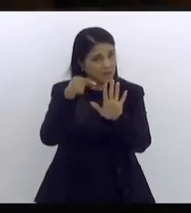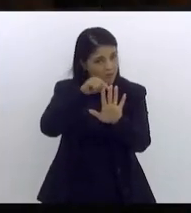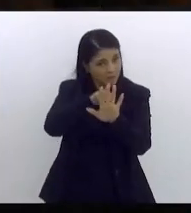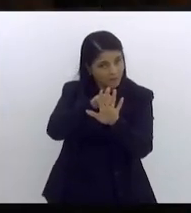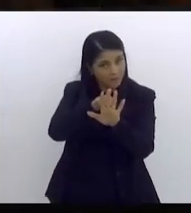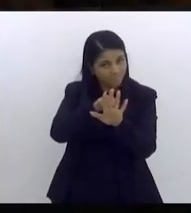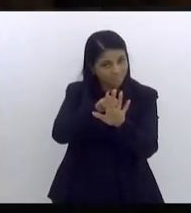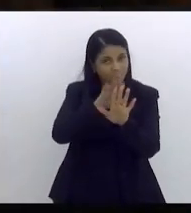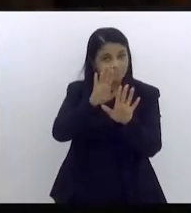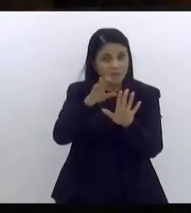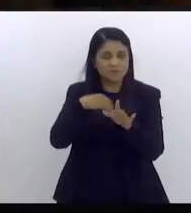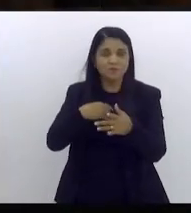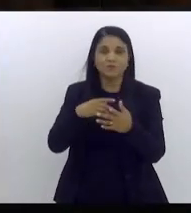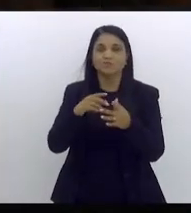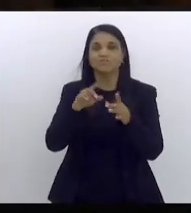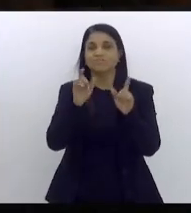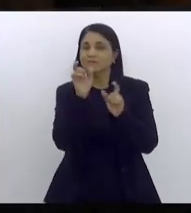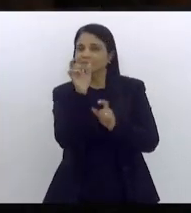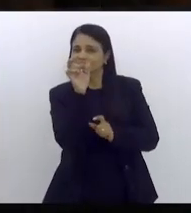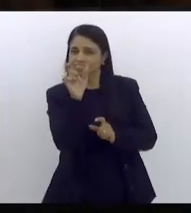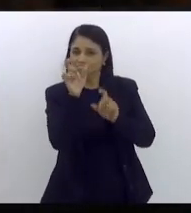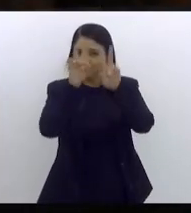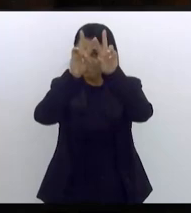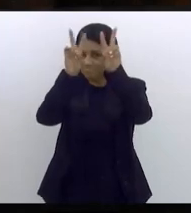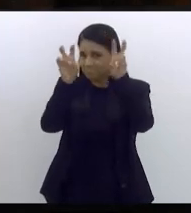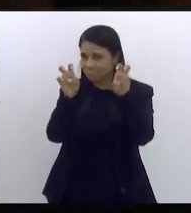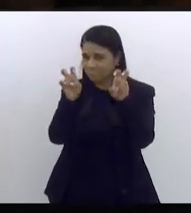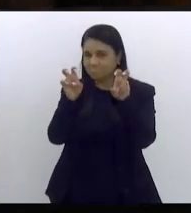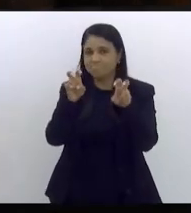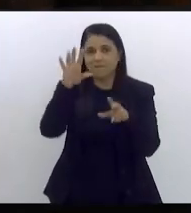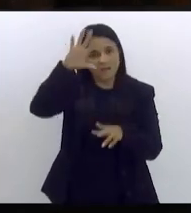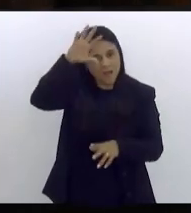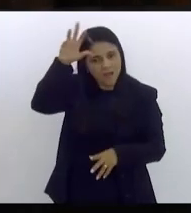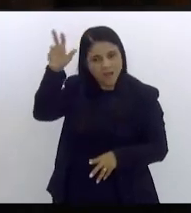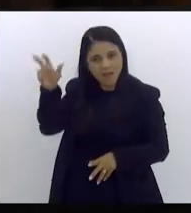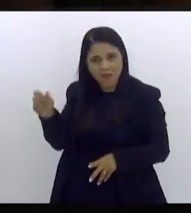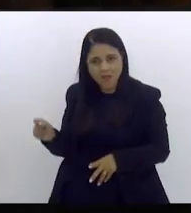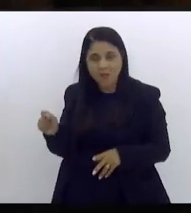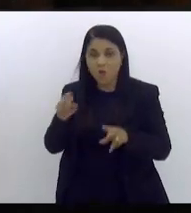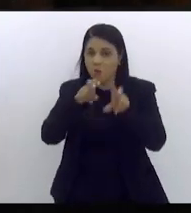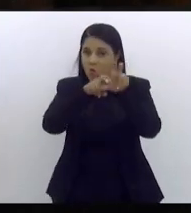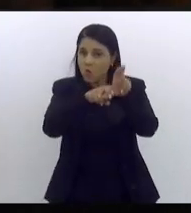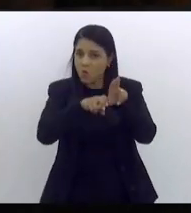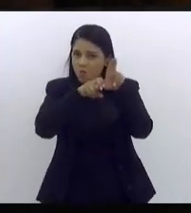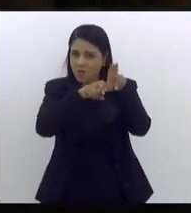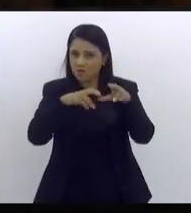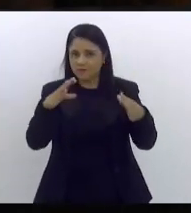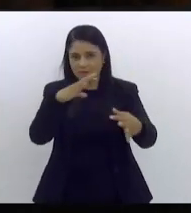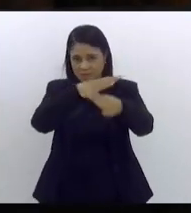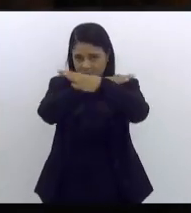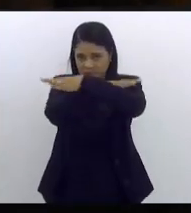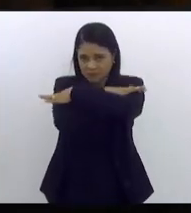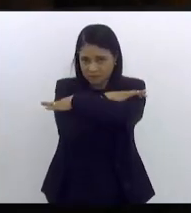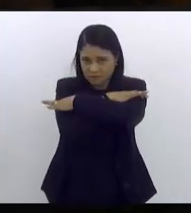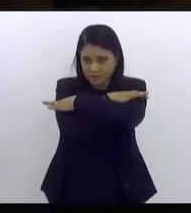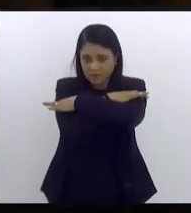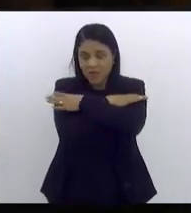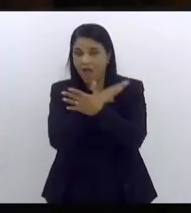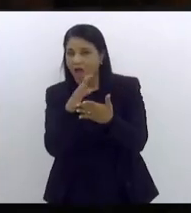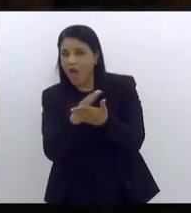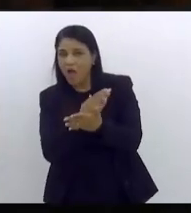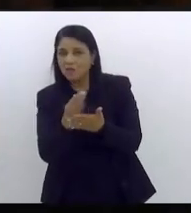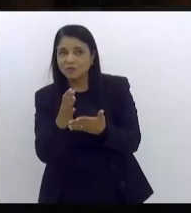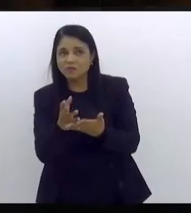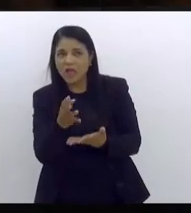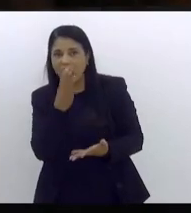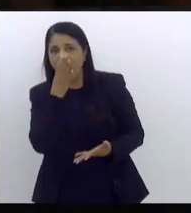africana, estamos falando aí de Umbanda e Candomblé, alguns ficam assim,